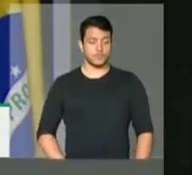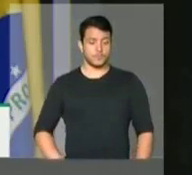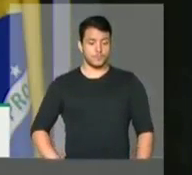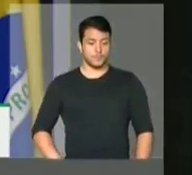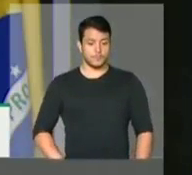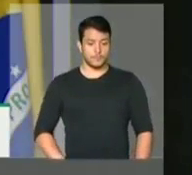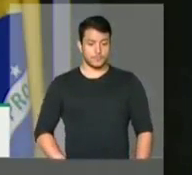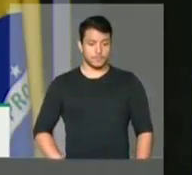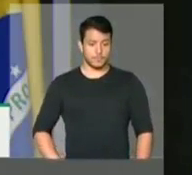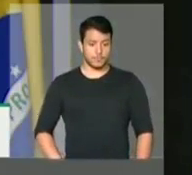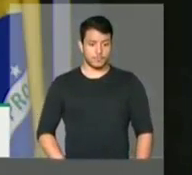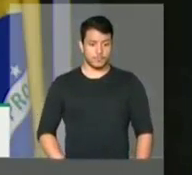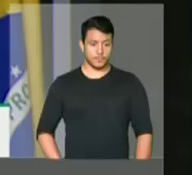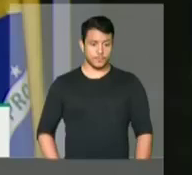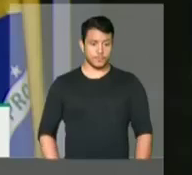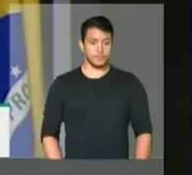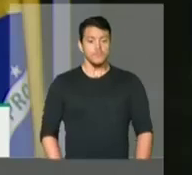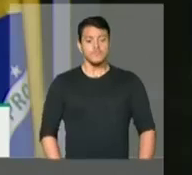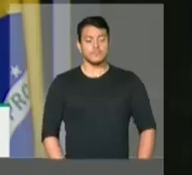distrital.